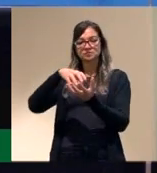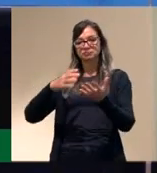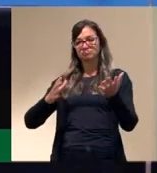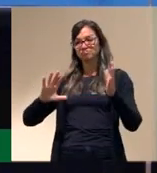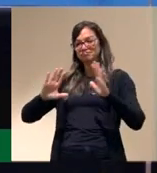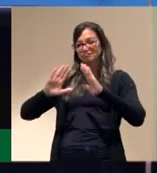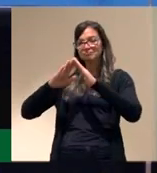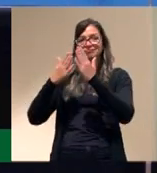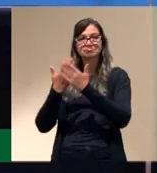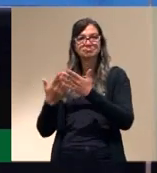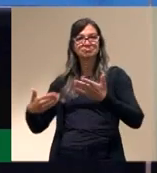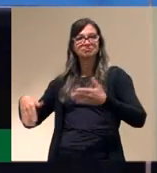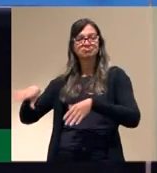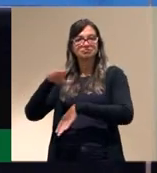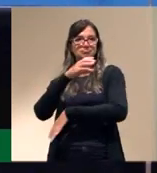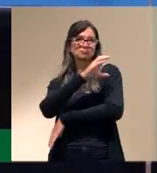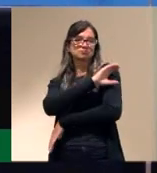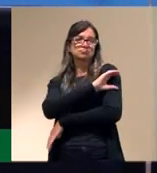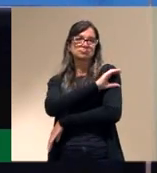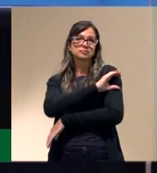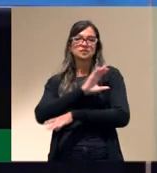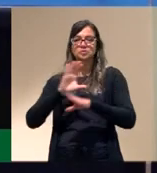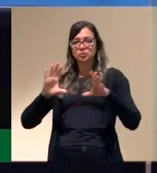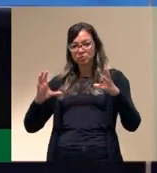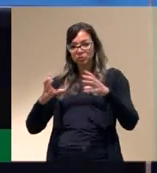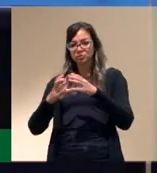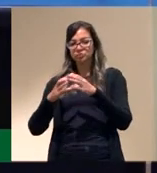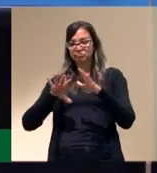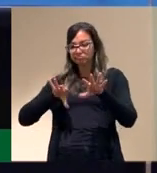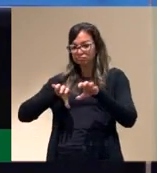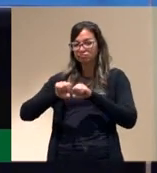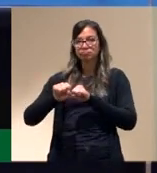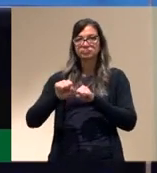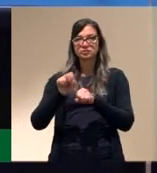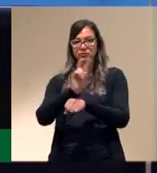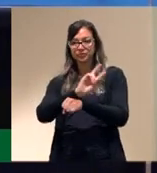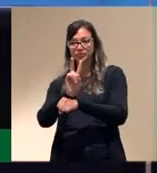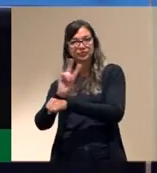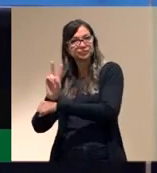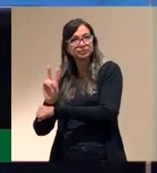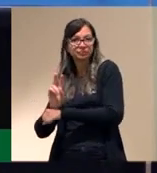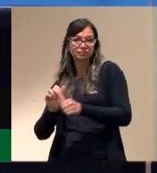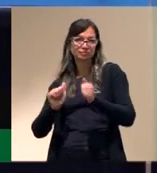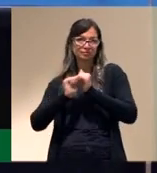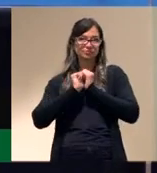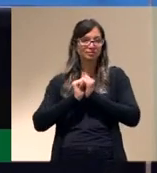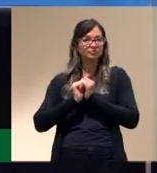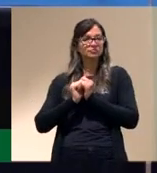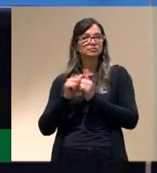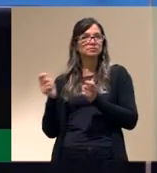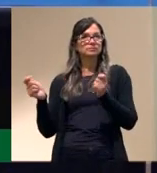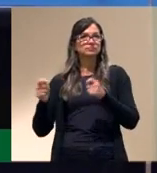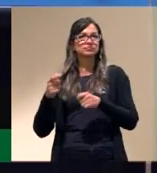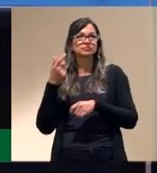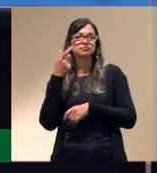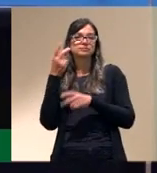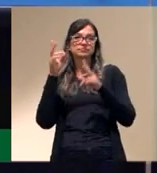vocês nos grupos de formação, com os supervisores, uma coisa a se ter muita atenção é